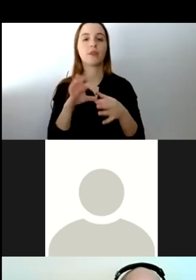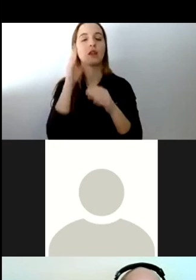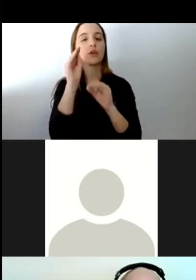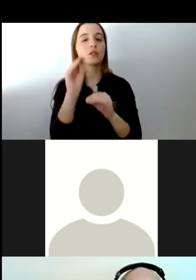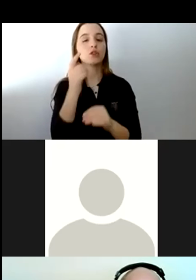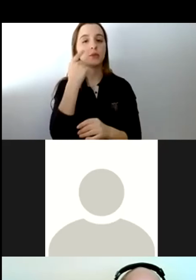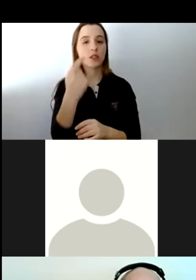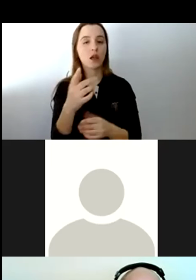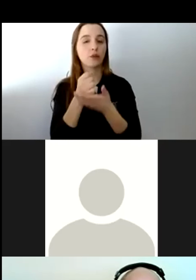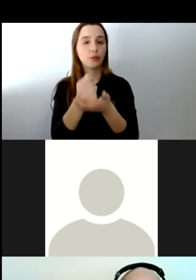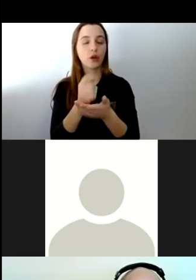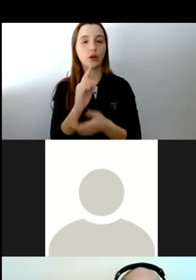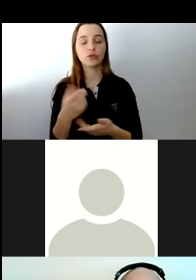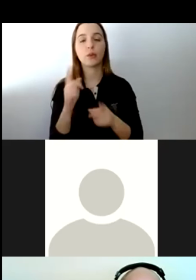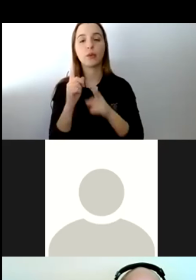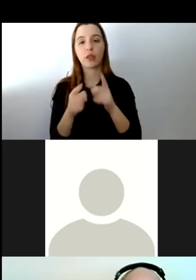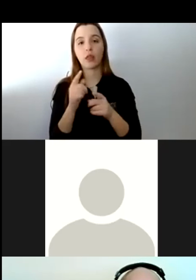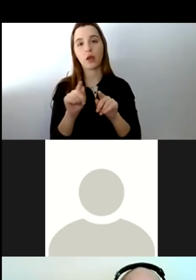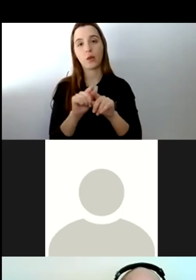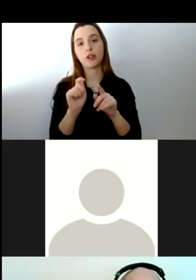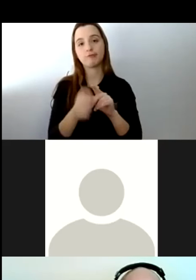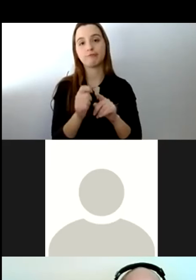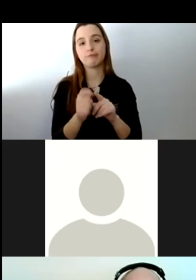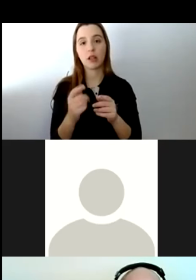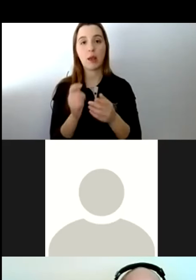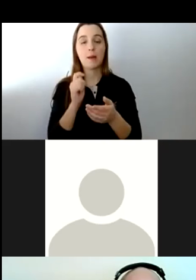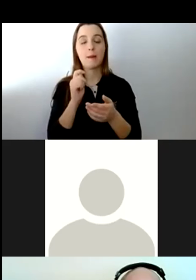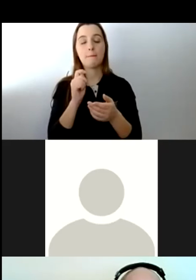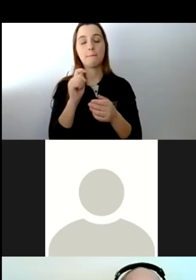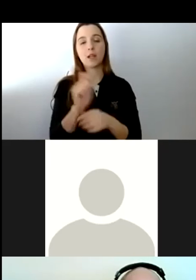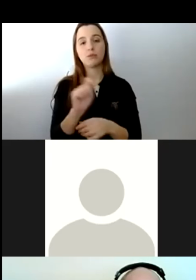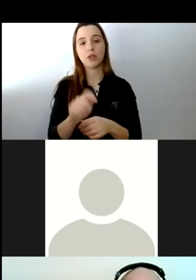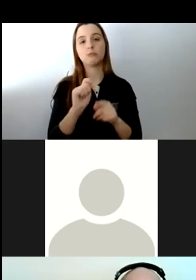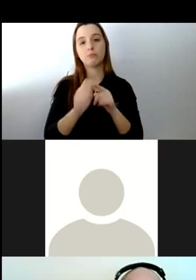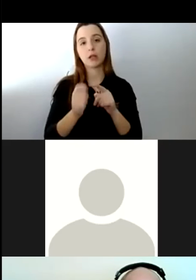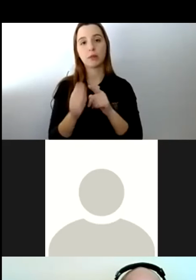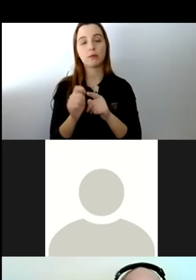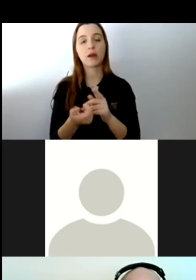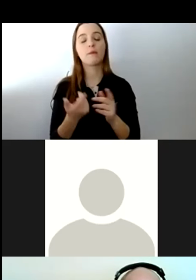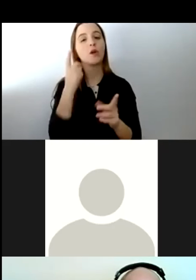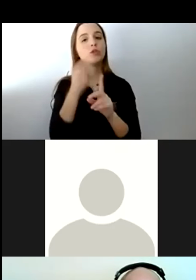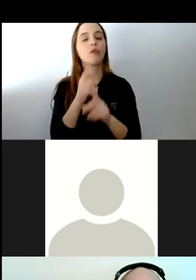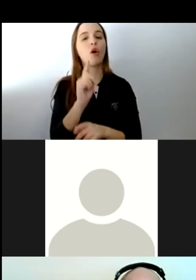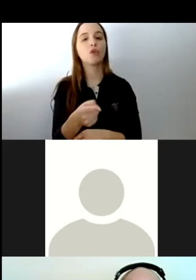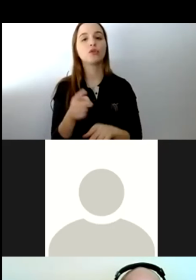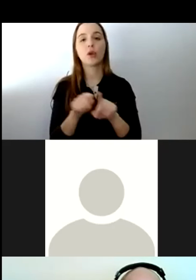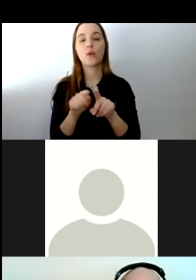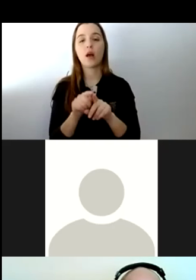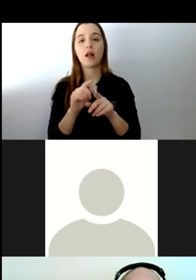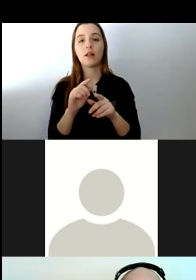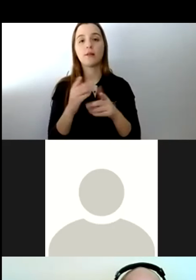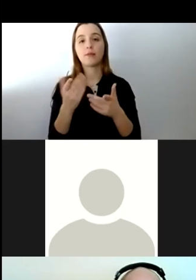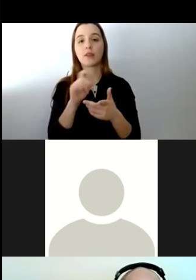especial, é uma prestação pecuniária paga mensalmente que se destina a assegurar a compensação de